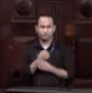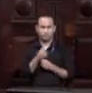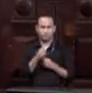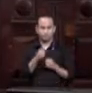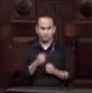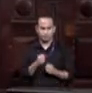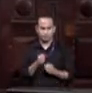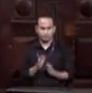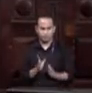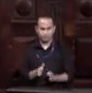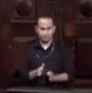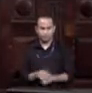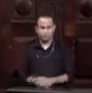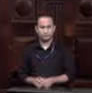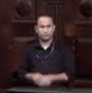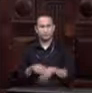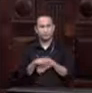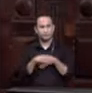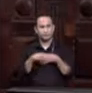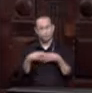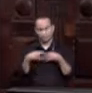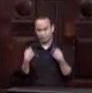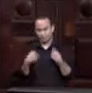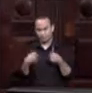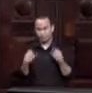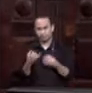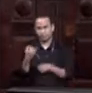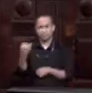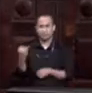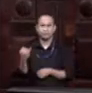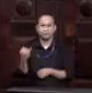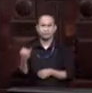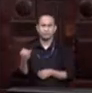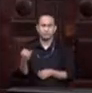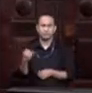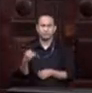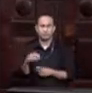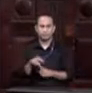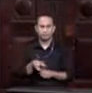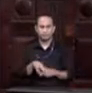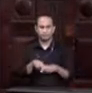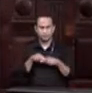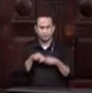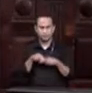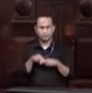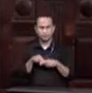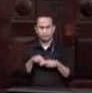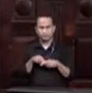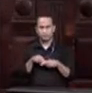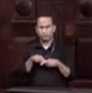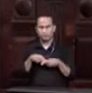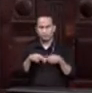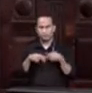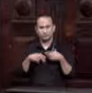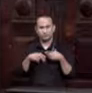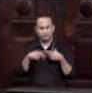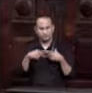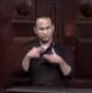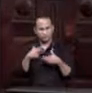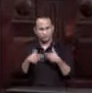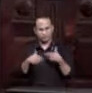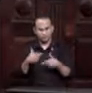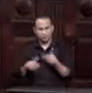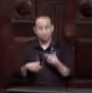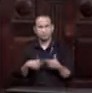a sensibilidade foram necessárias para mediar conflitos próprios desse